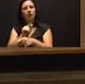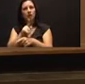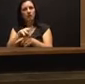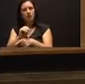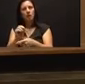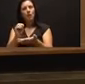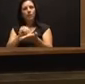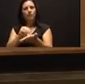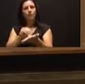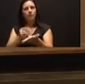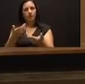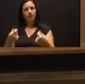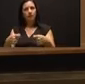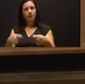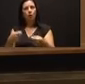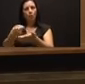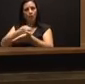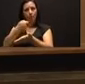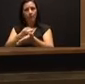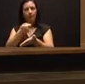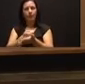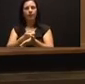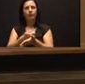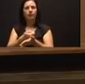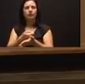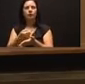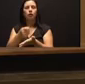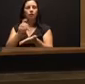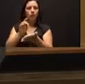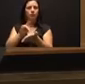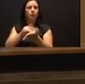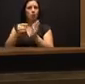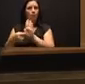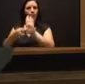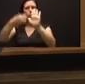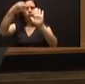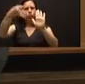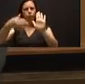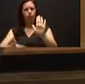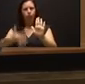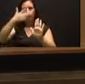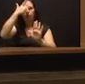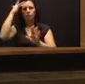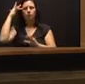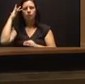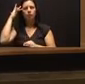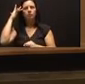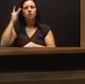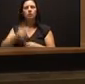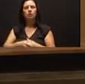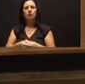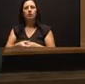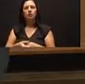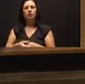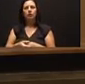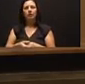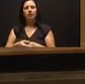de rigor, estaremos aqui cobrando para que realmente mostre a transparência, mostre para a nossa população realmente